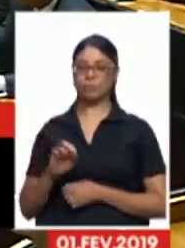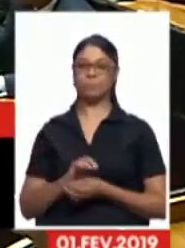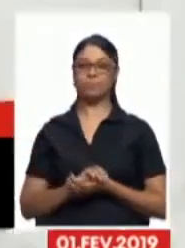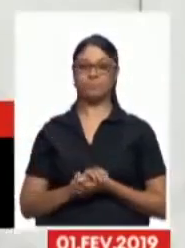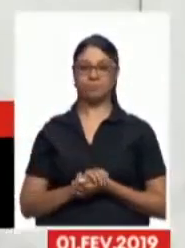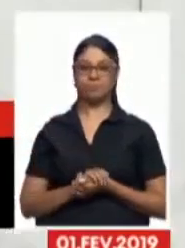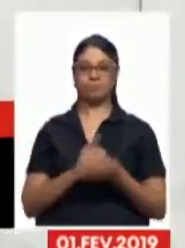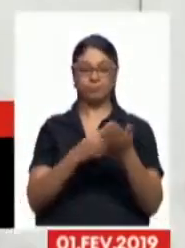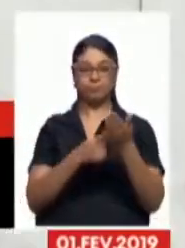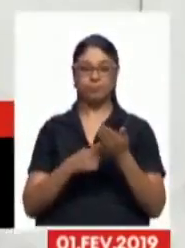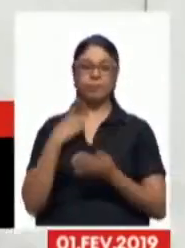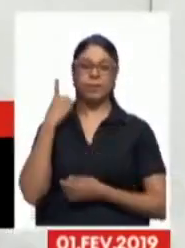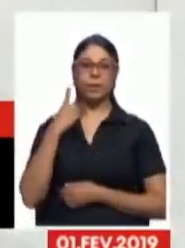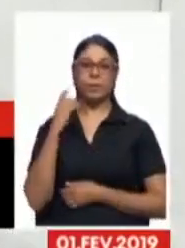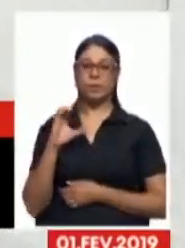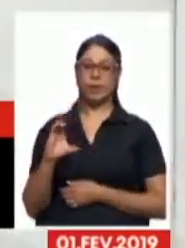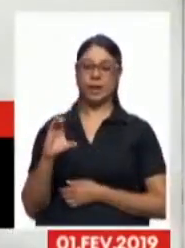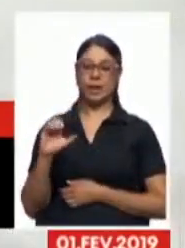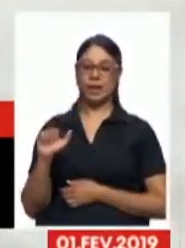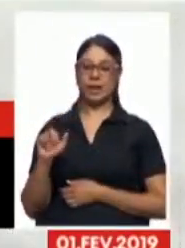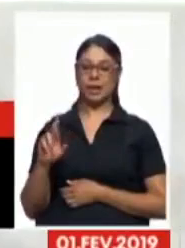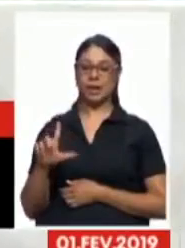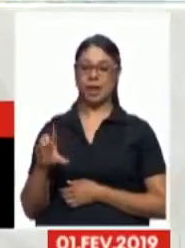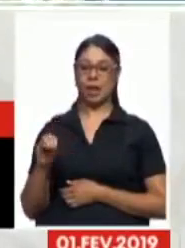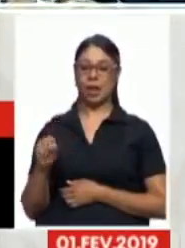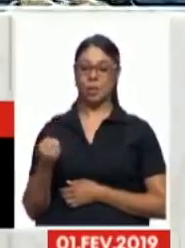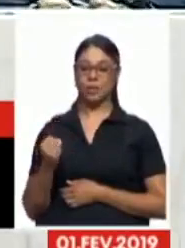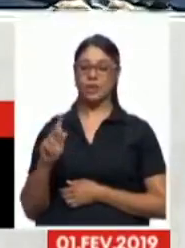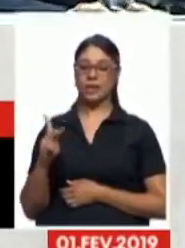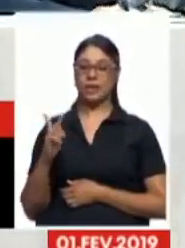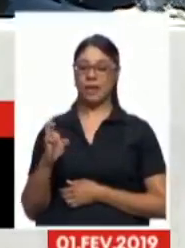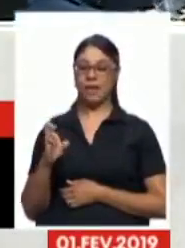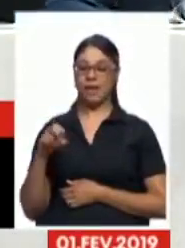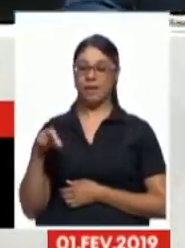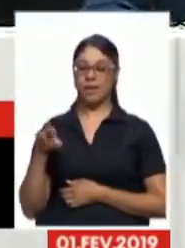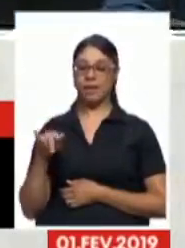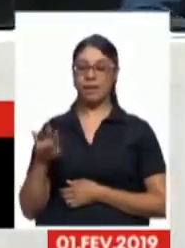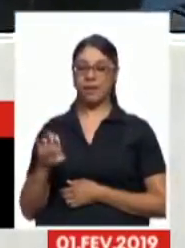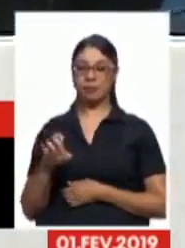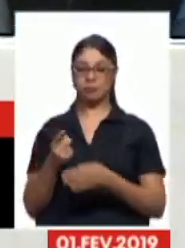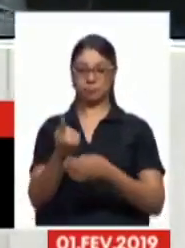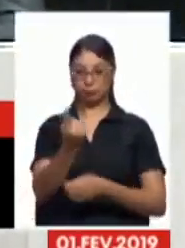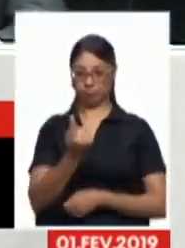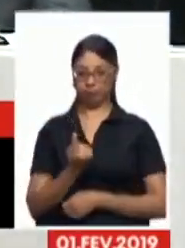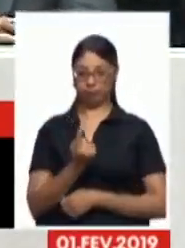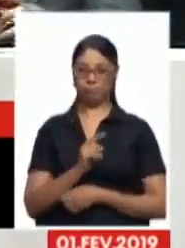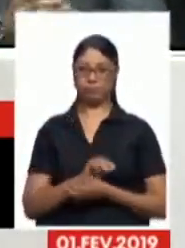Convido o deputado Carlos Henrique a comparecer à mesa.